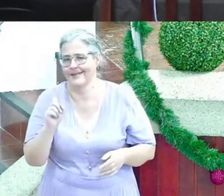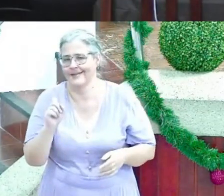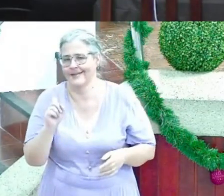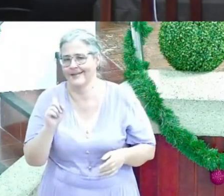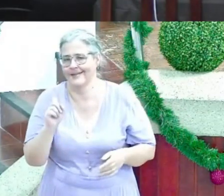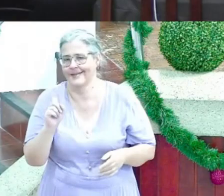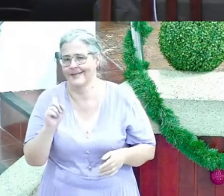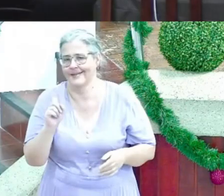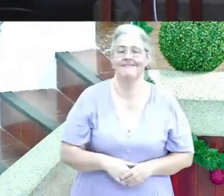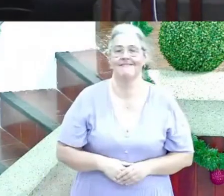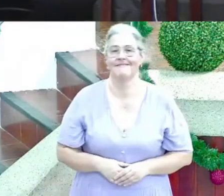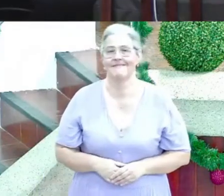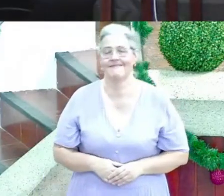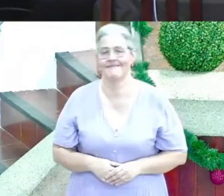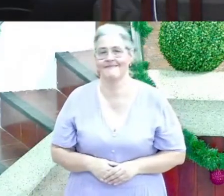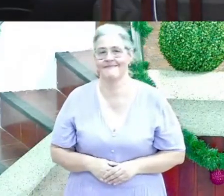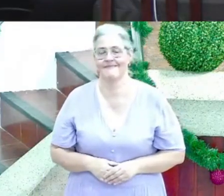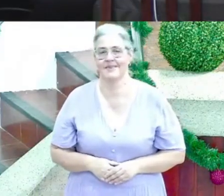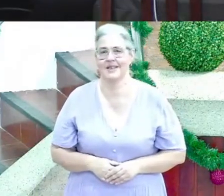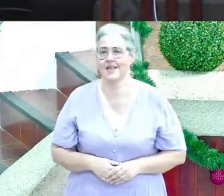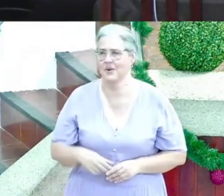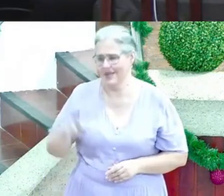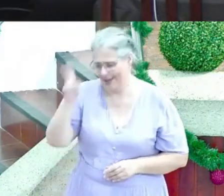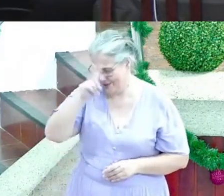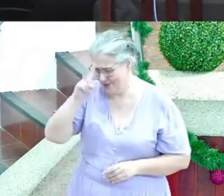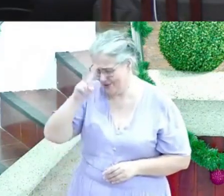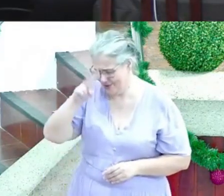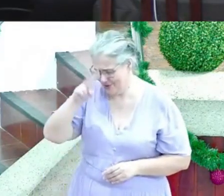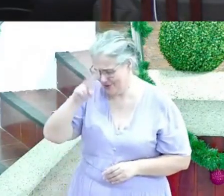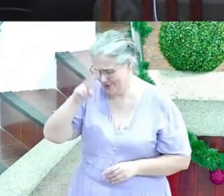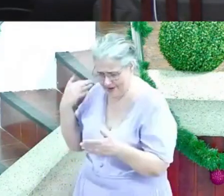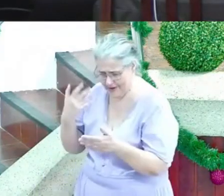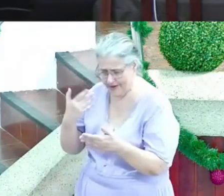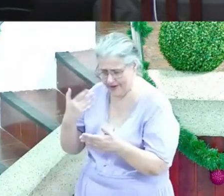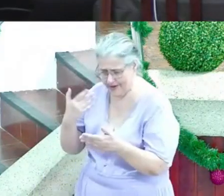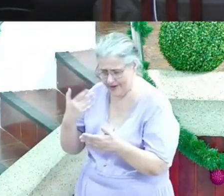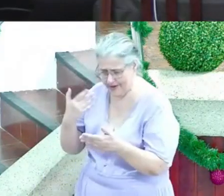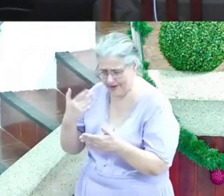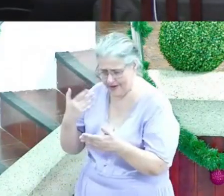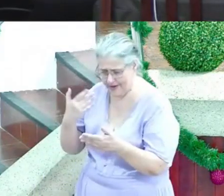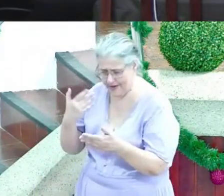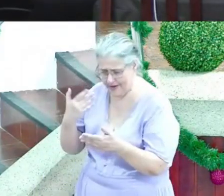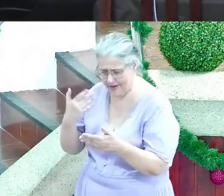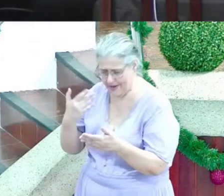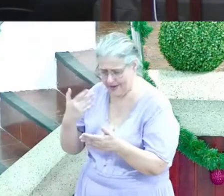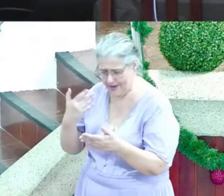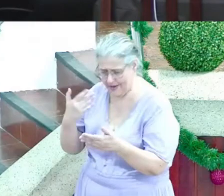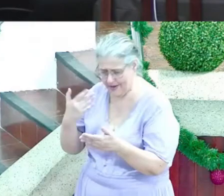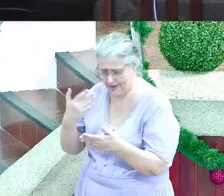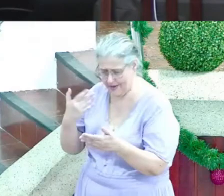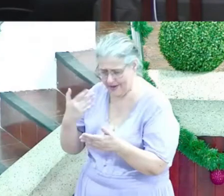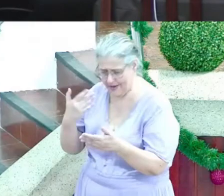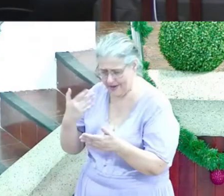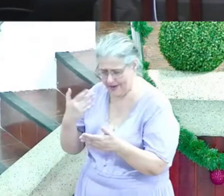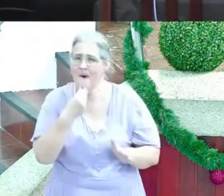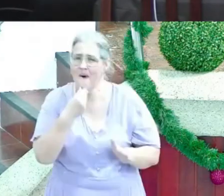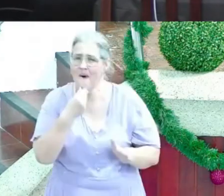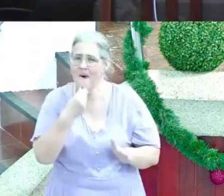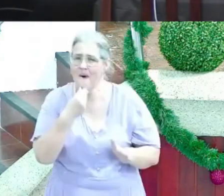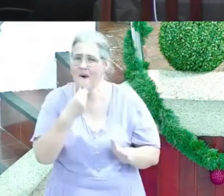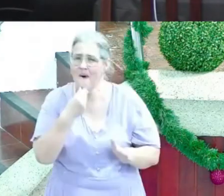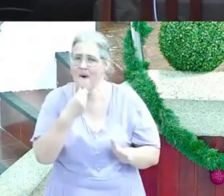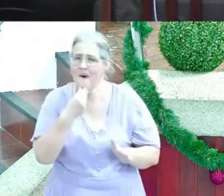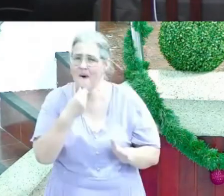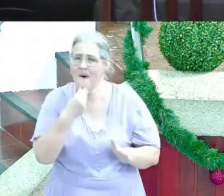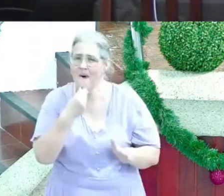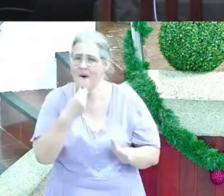Ao longo da história então, Ele se revela a um homem, uma família, Ele chama este homem, Ele faz uma aliança com